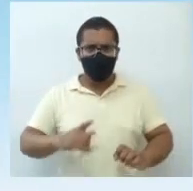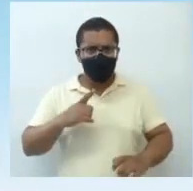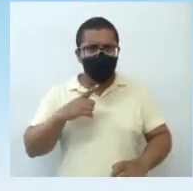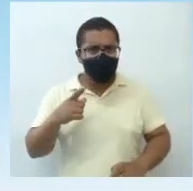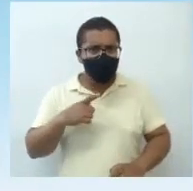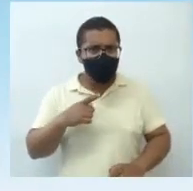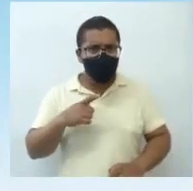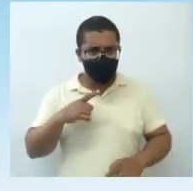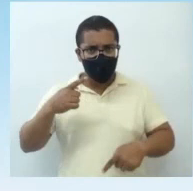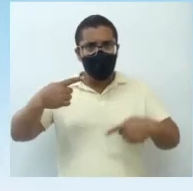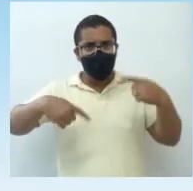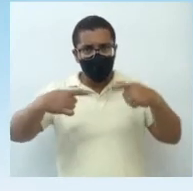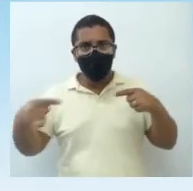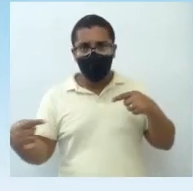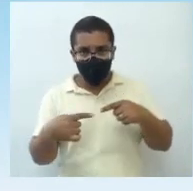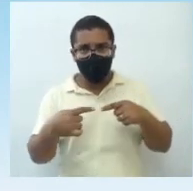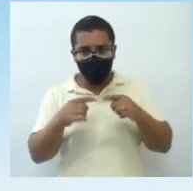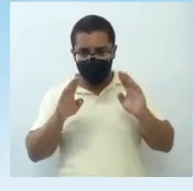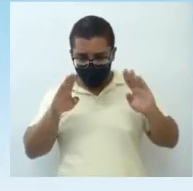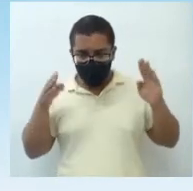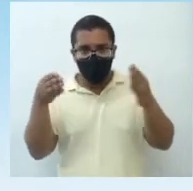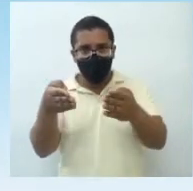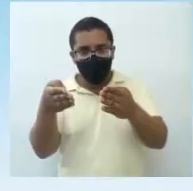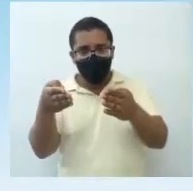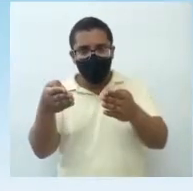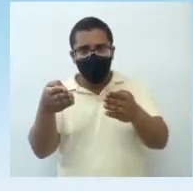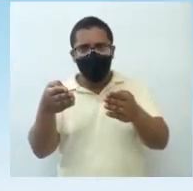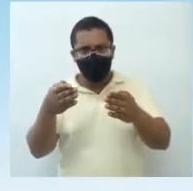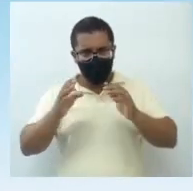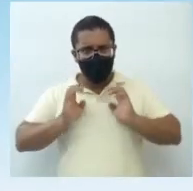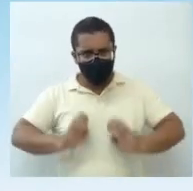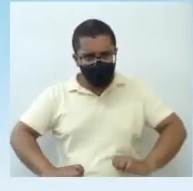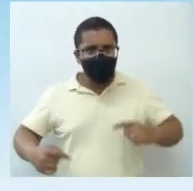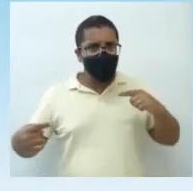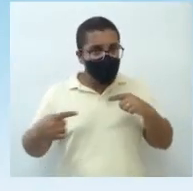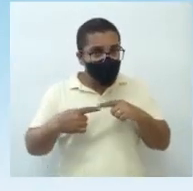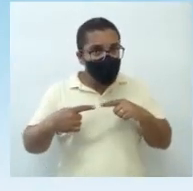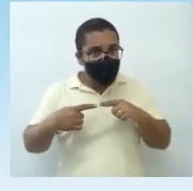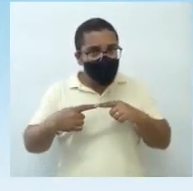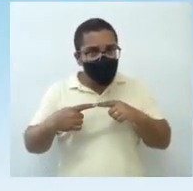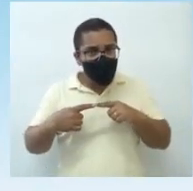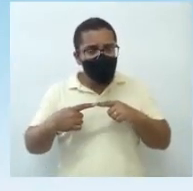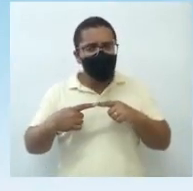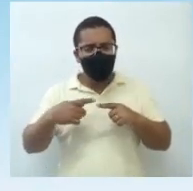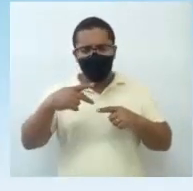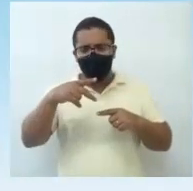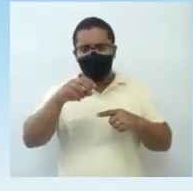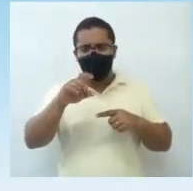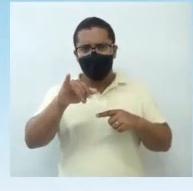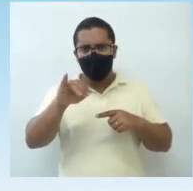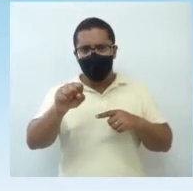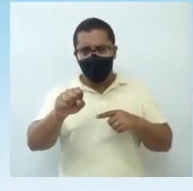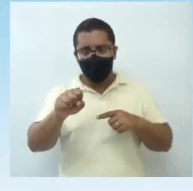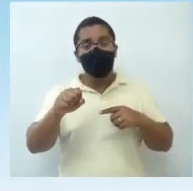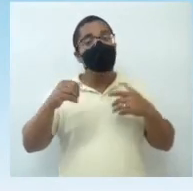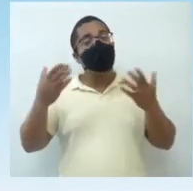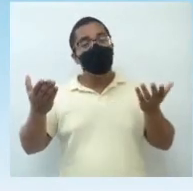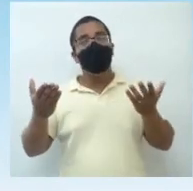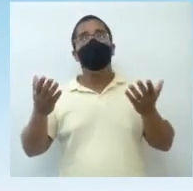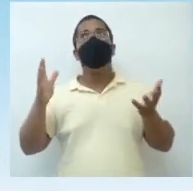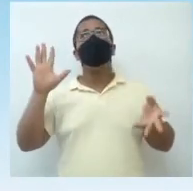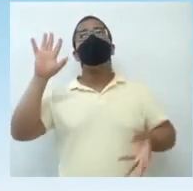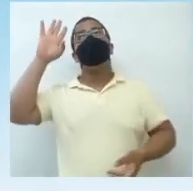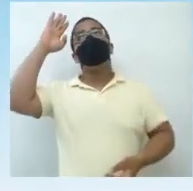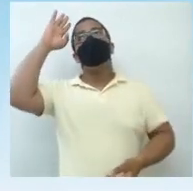política ética para a cidade se a política é ética para a Polly Então significa que